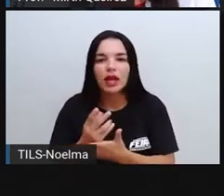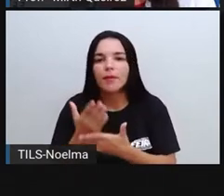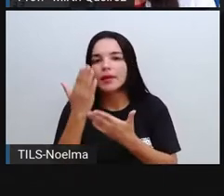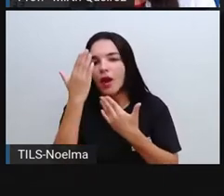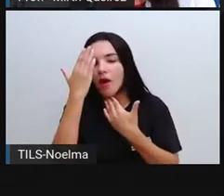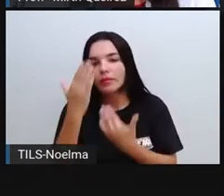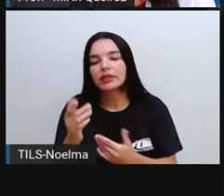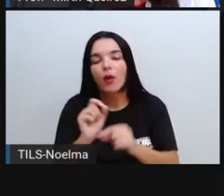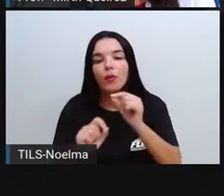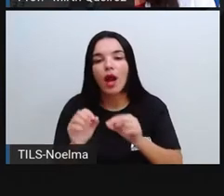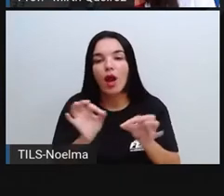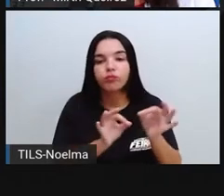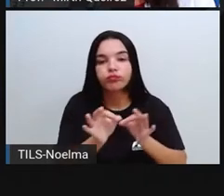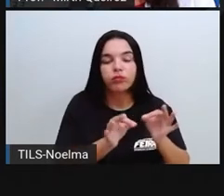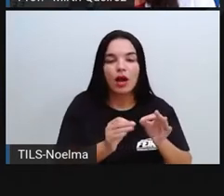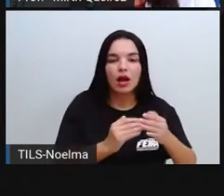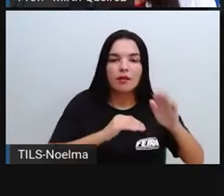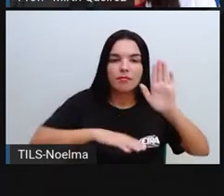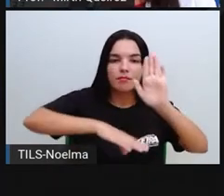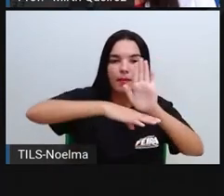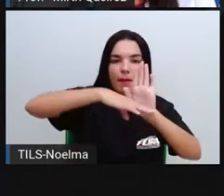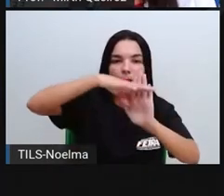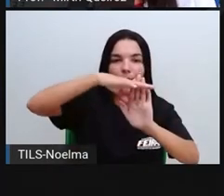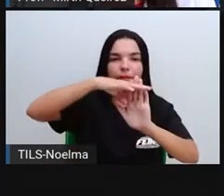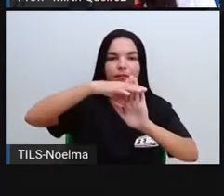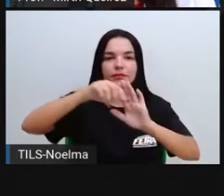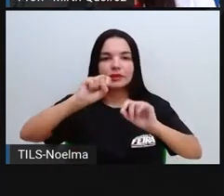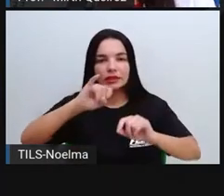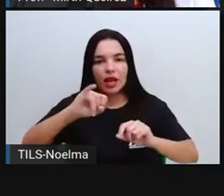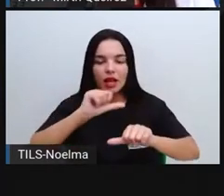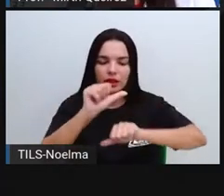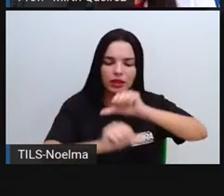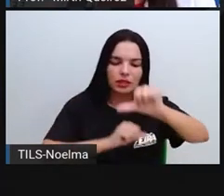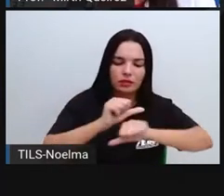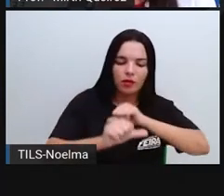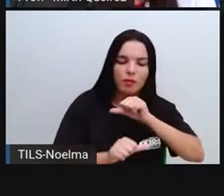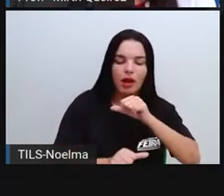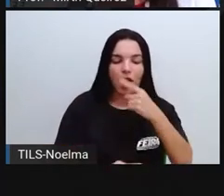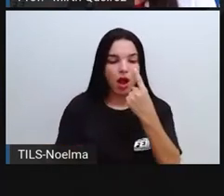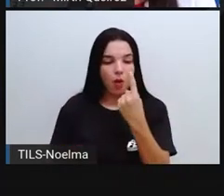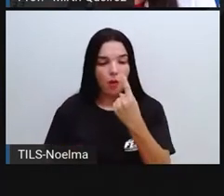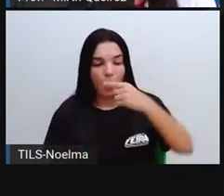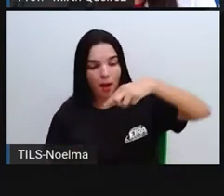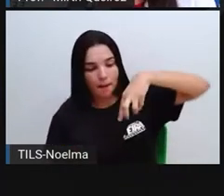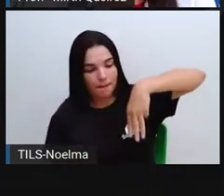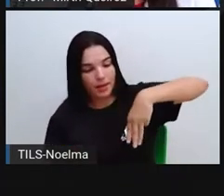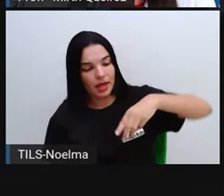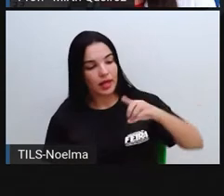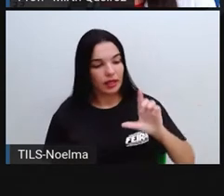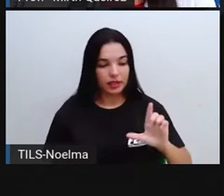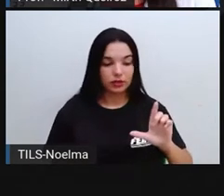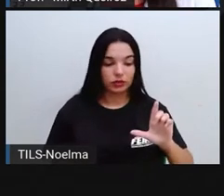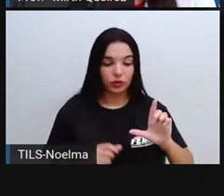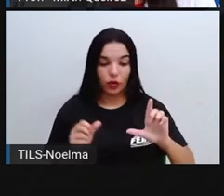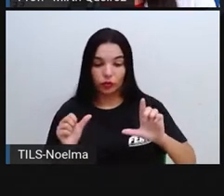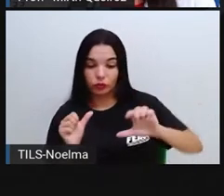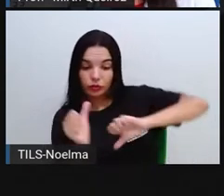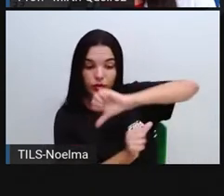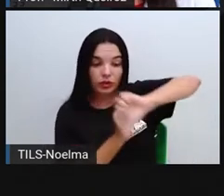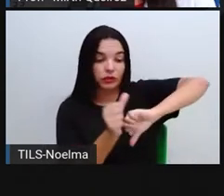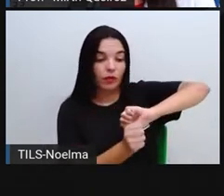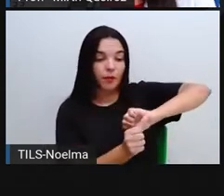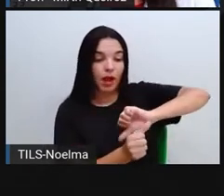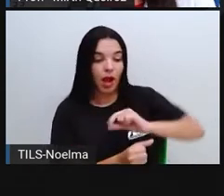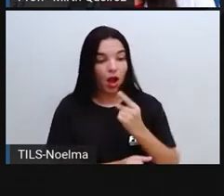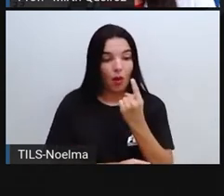obedecer essa ordem aqui. Então, para eu transformar um mililitro em litro, eu tenho que dividir por 10,